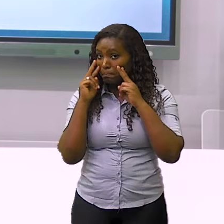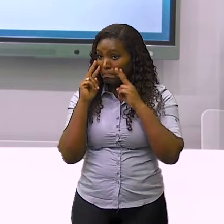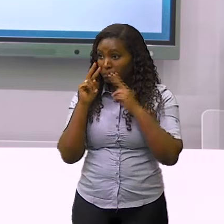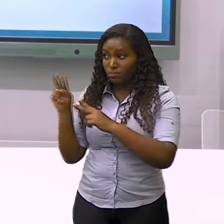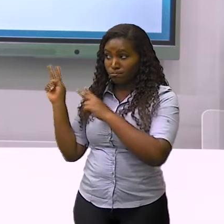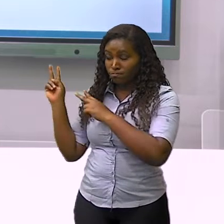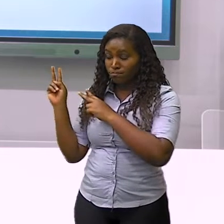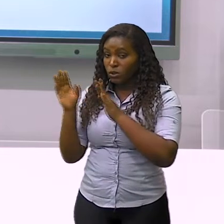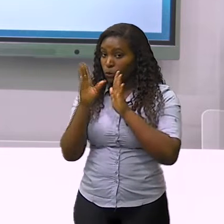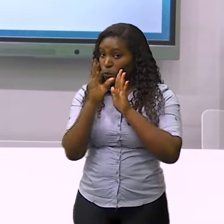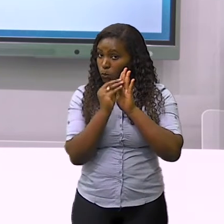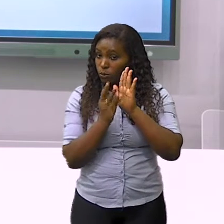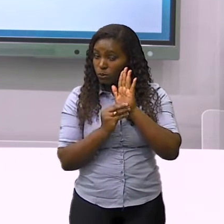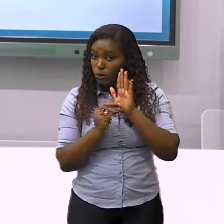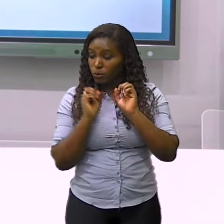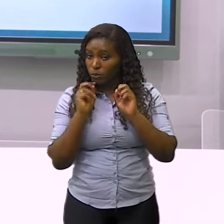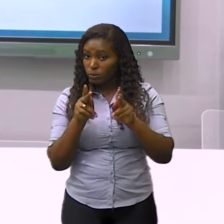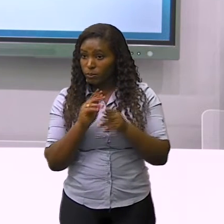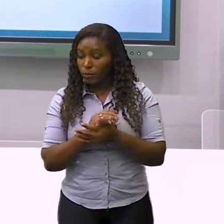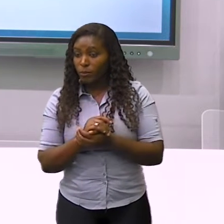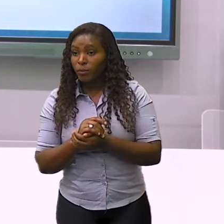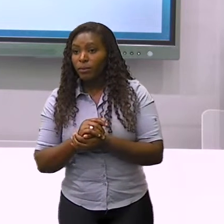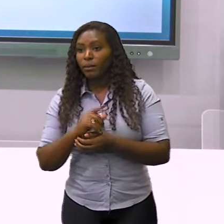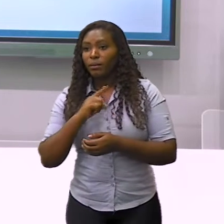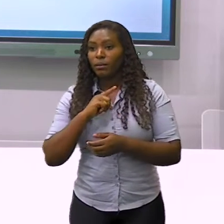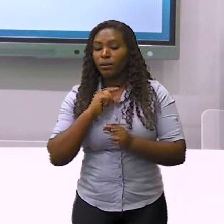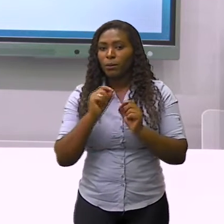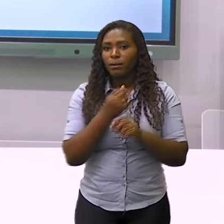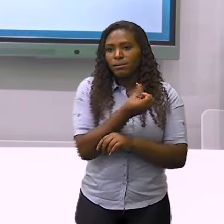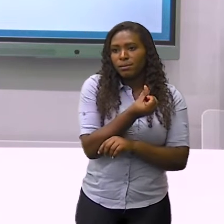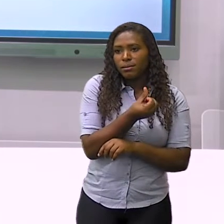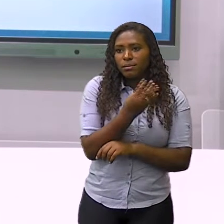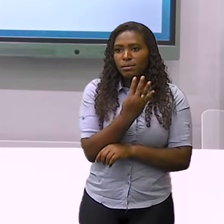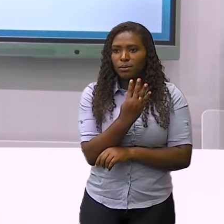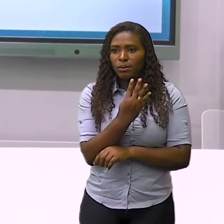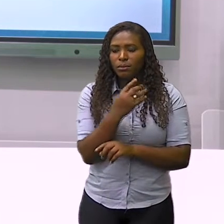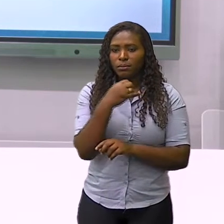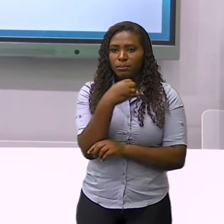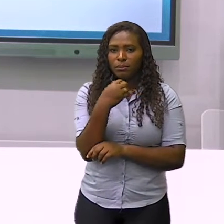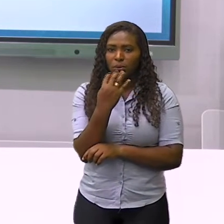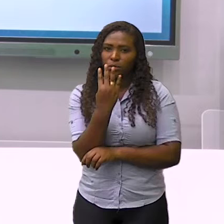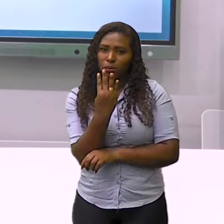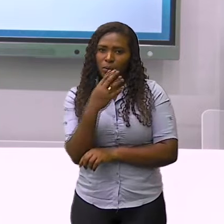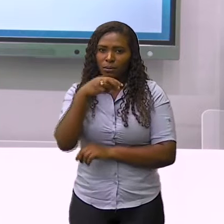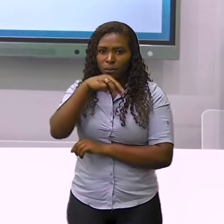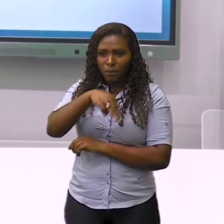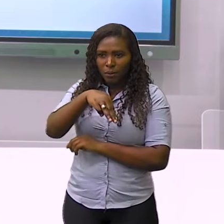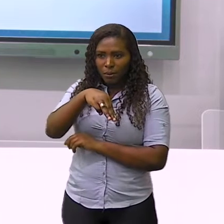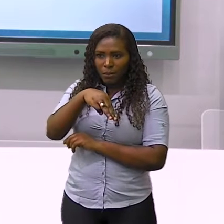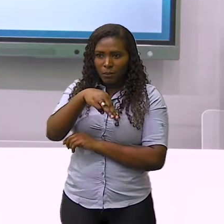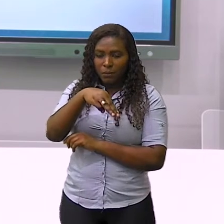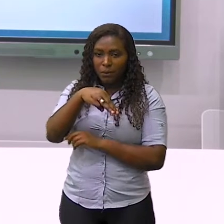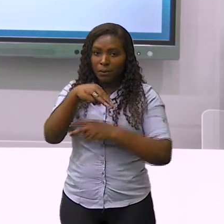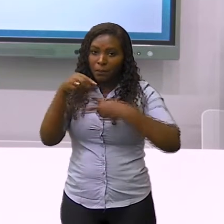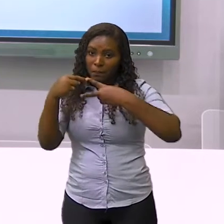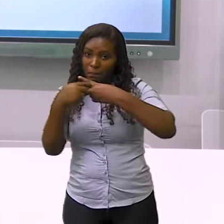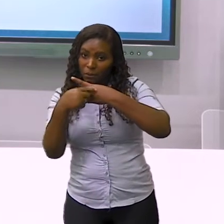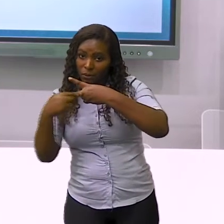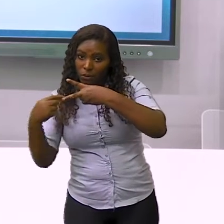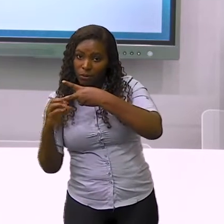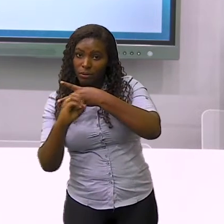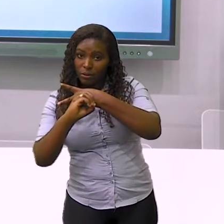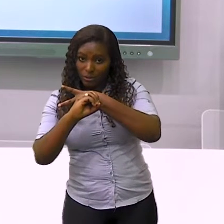raízes reais? Quando delta for negativo. Então, primeiro, vamos extrair